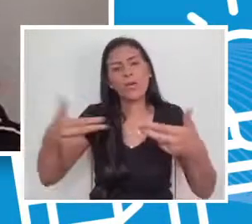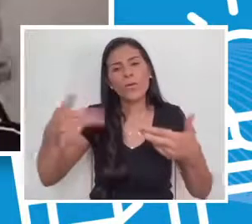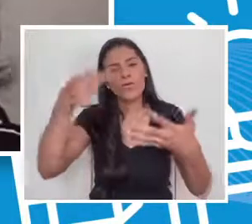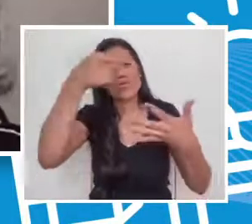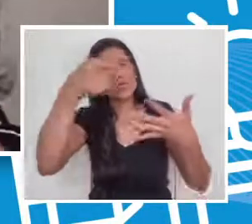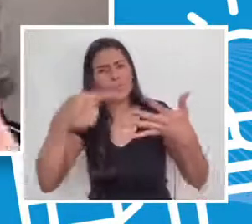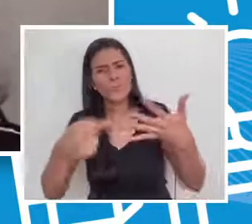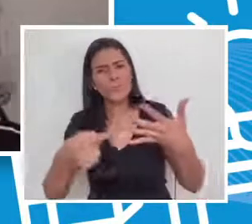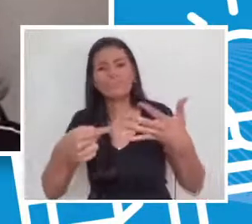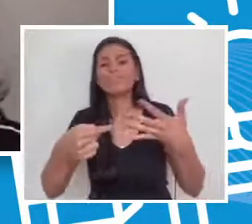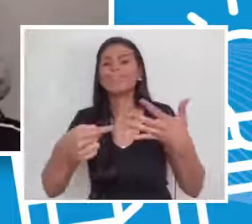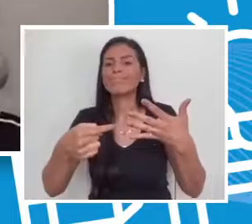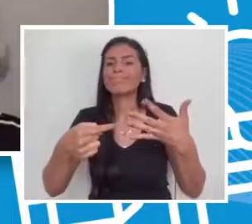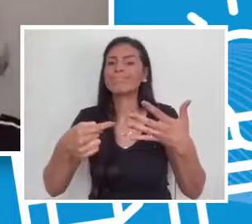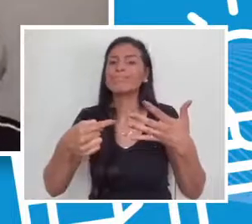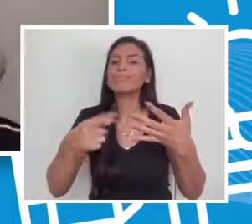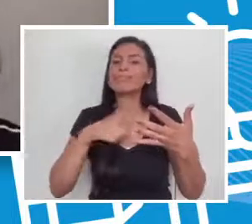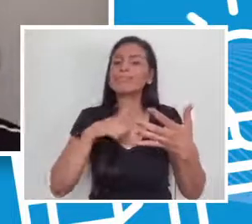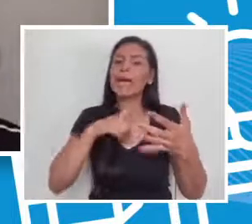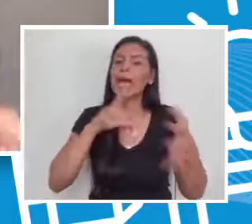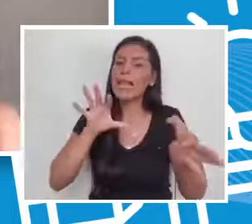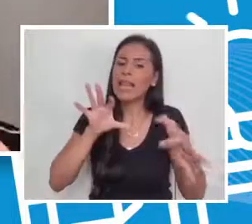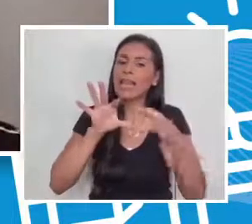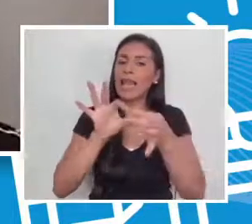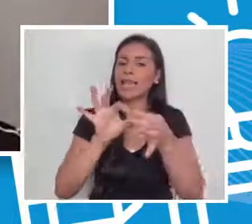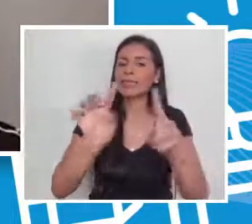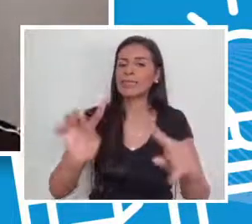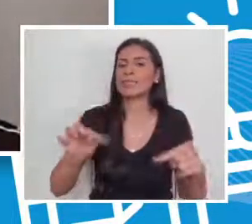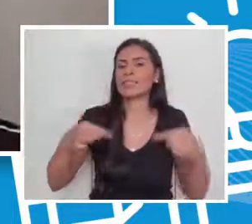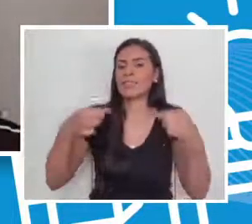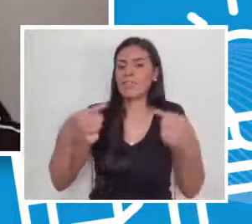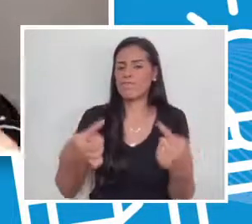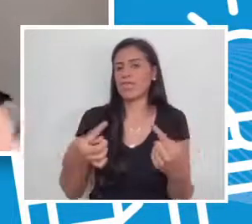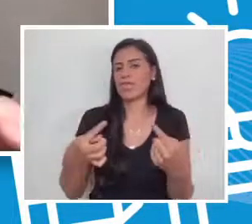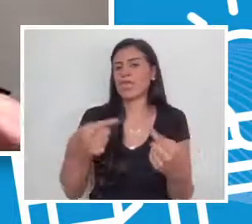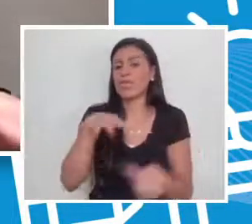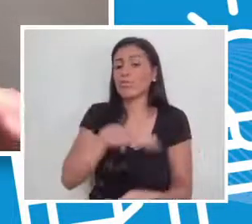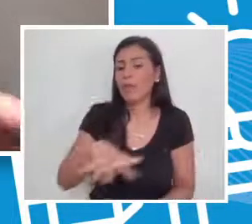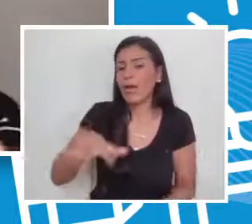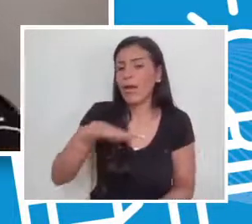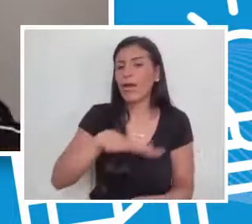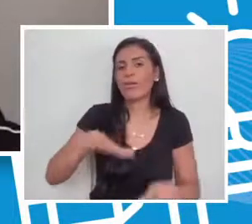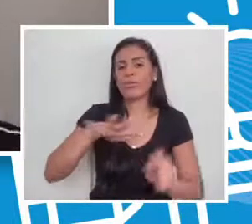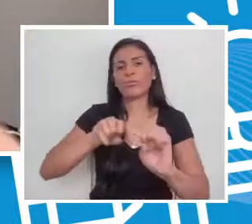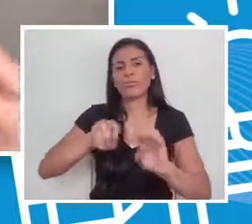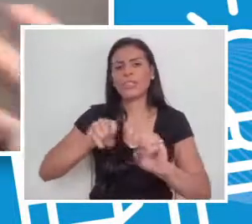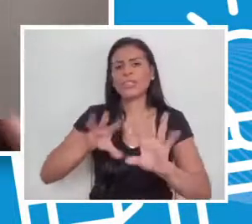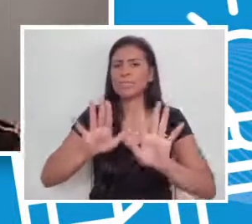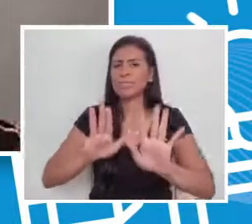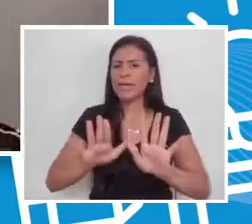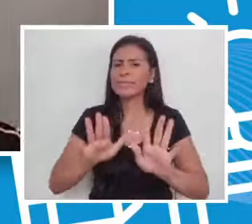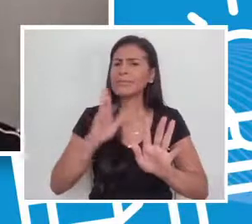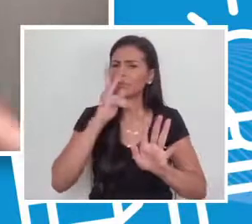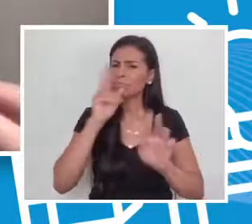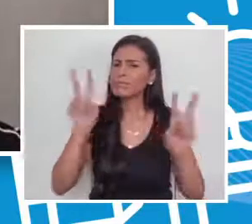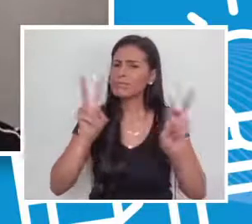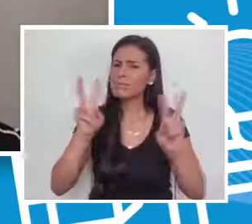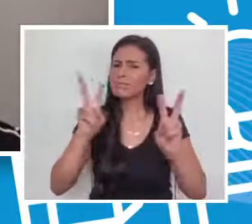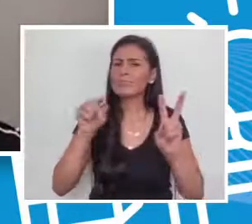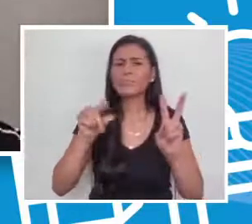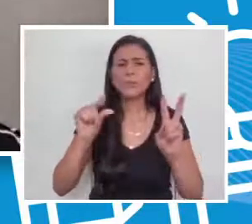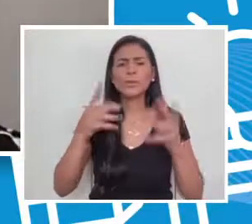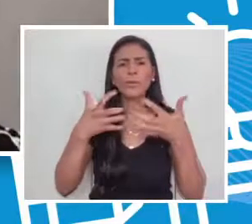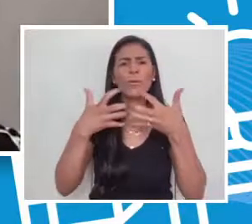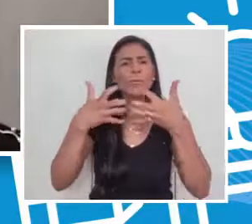simples, que a gente faz sempre, mas são questões muito complexas do ponto de vista da gente poder ir formulando e dialogando